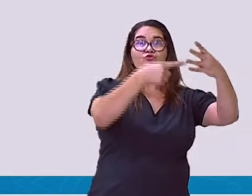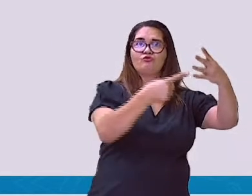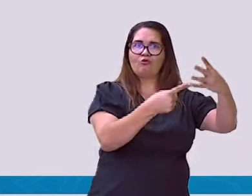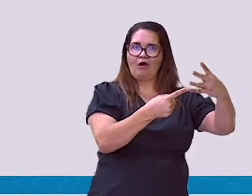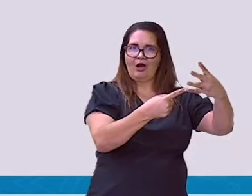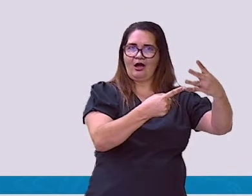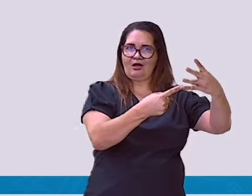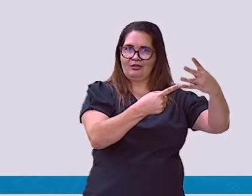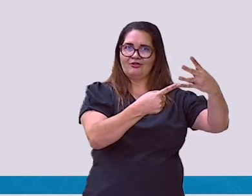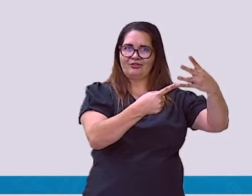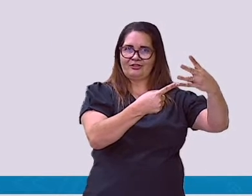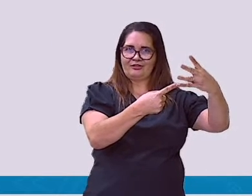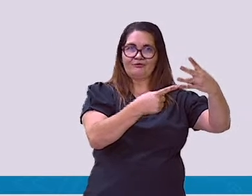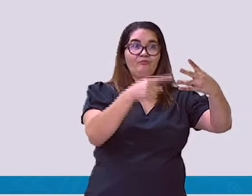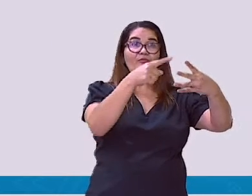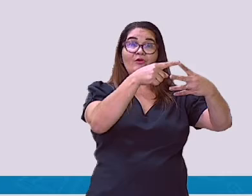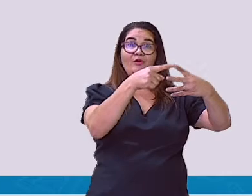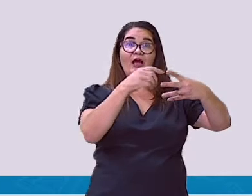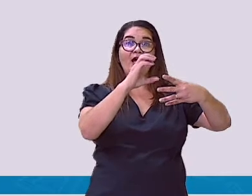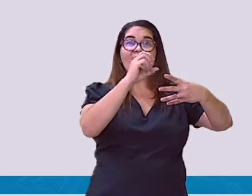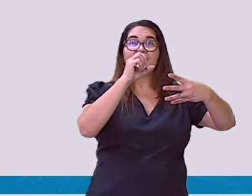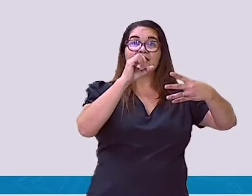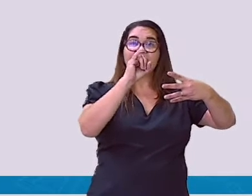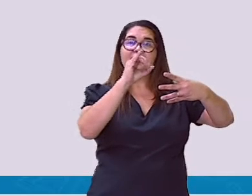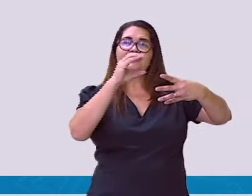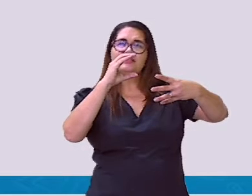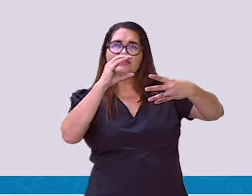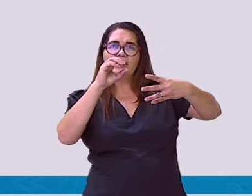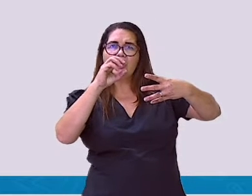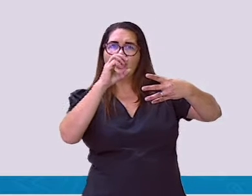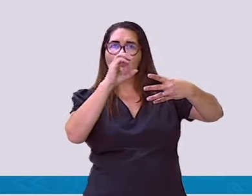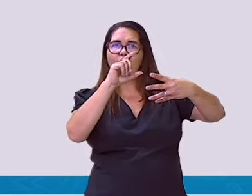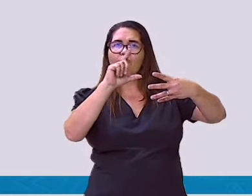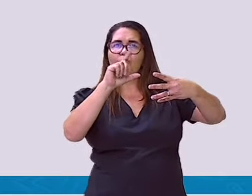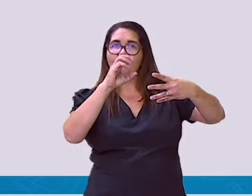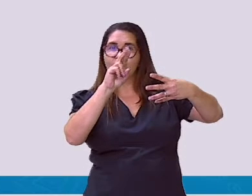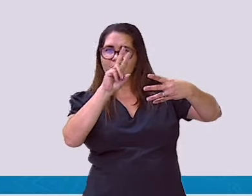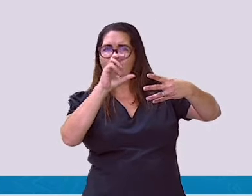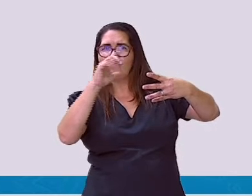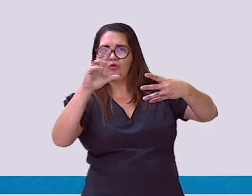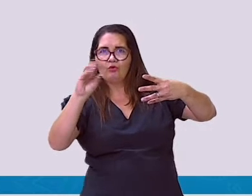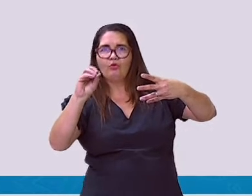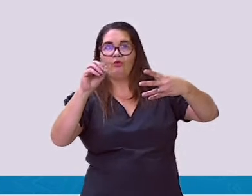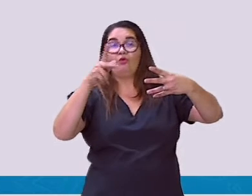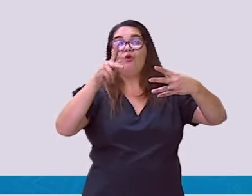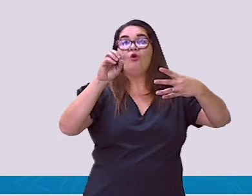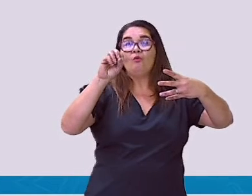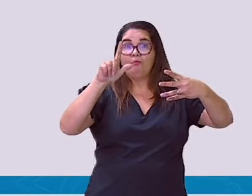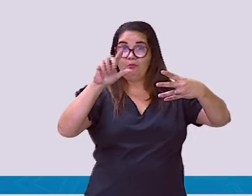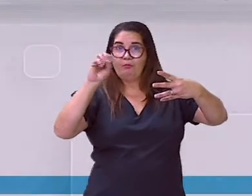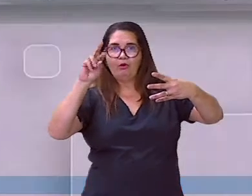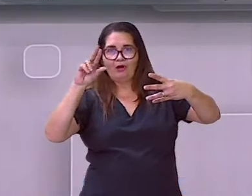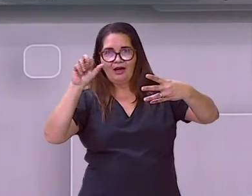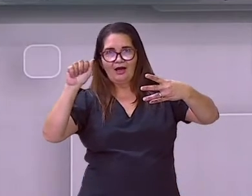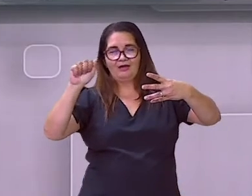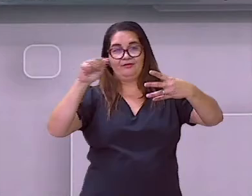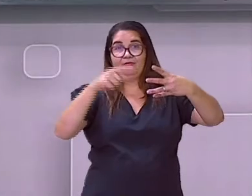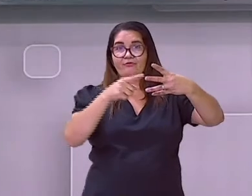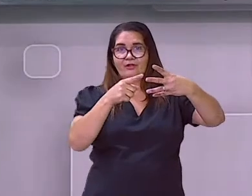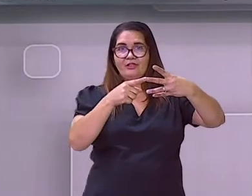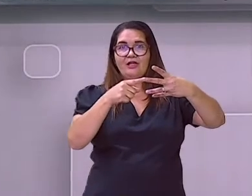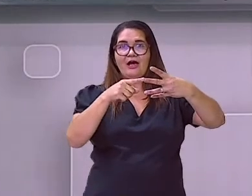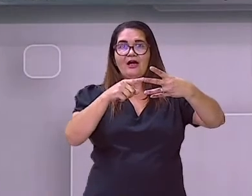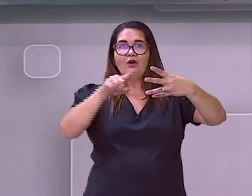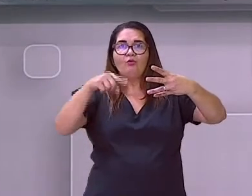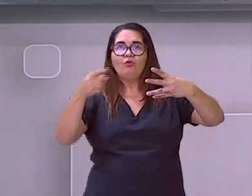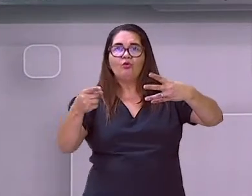Ártico, Trópico de Câncer, Equador e Trópico de Capricórnio. Eu mostrei no outro slide e nós